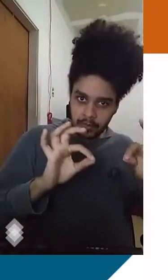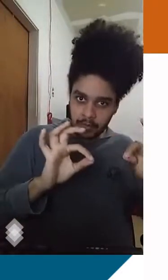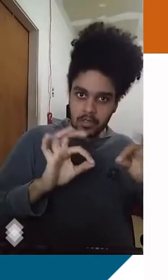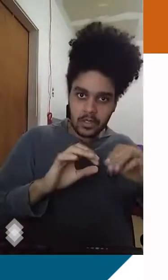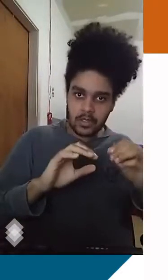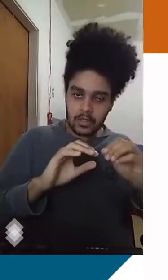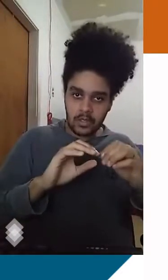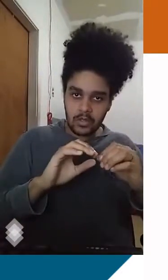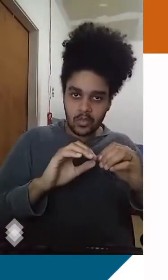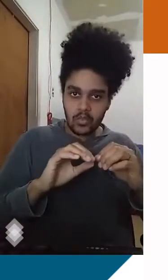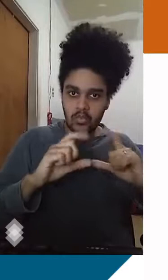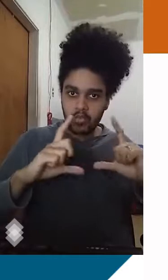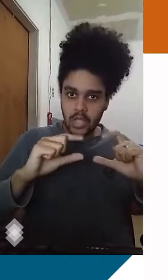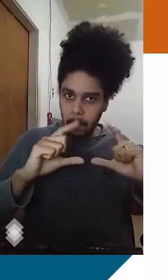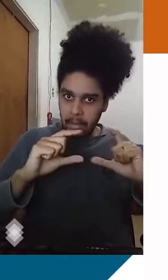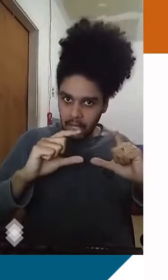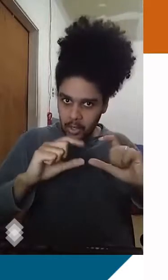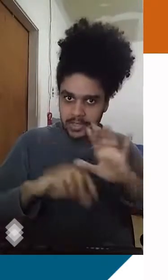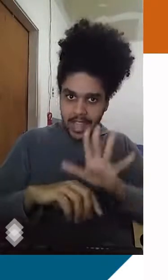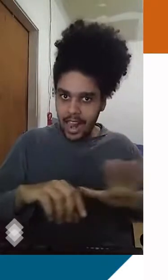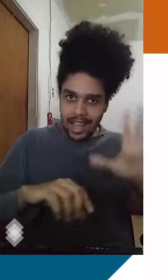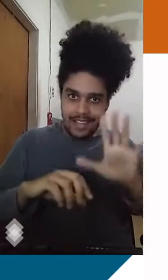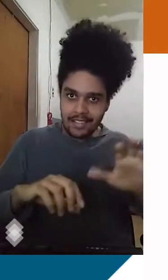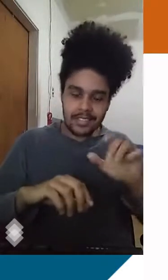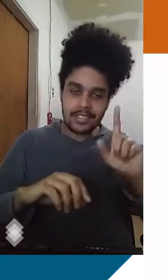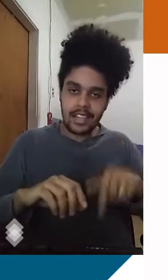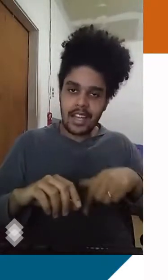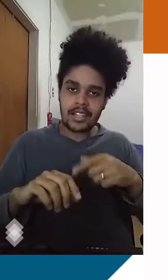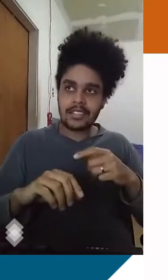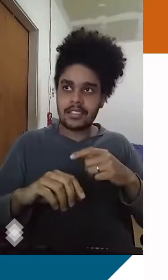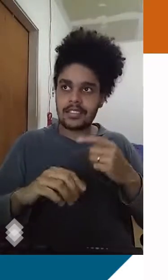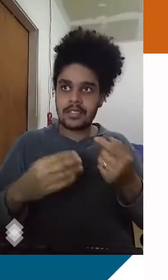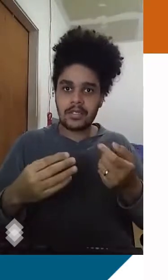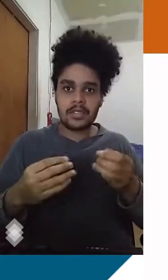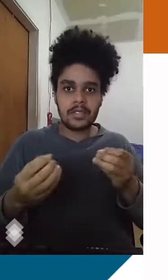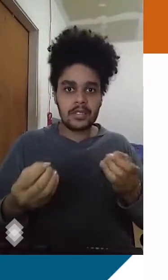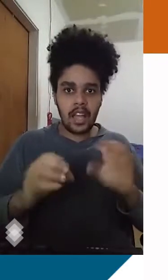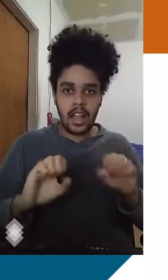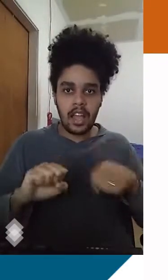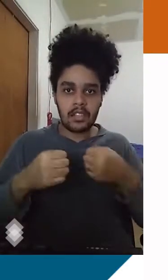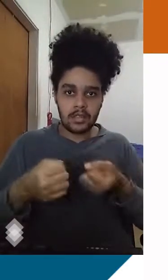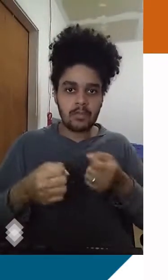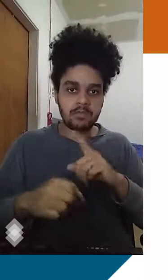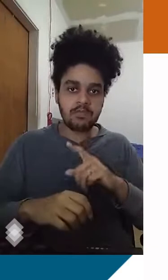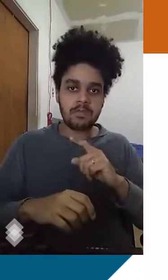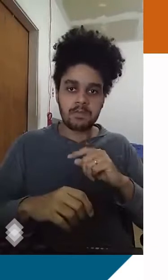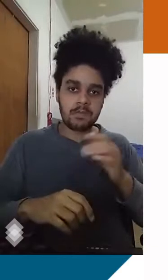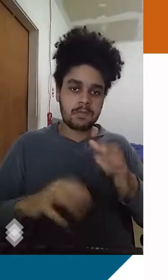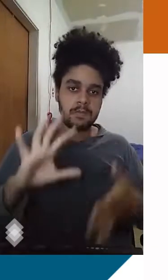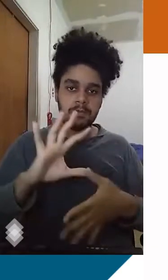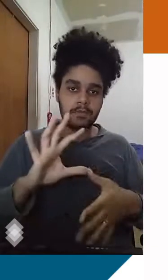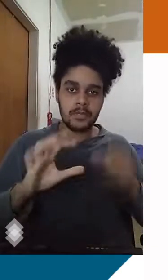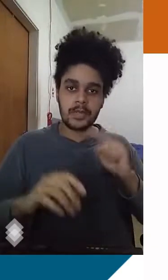distâncias, ou seja, ou melhor, o tamanho, né, dessas áreas, elas vão estar, o tamanho vai estar sendo